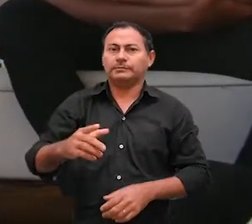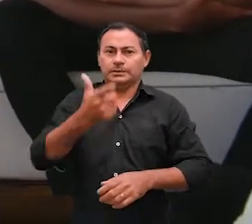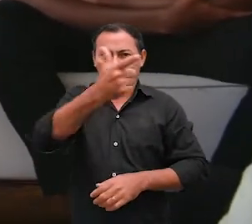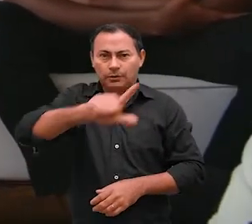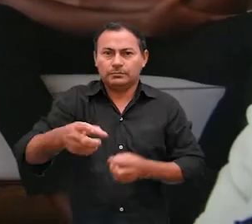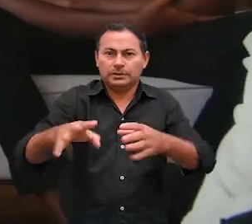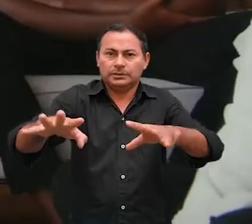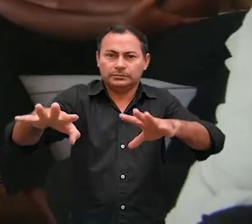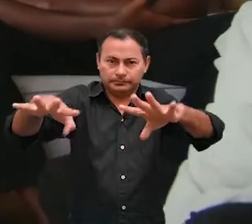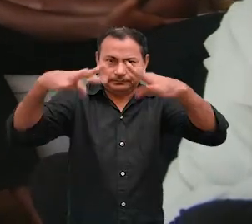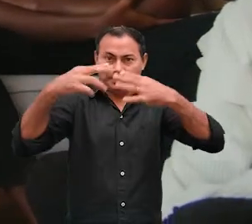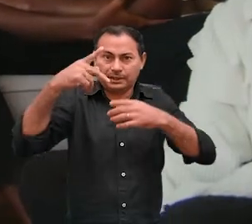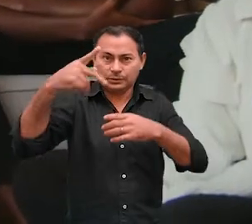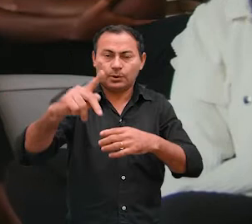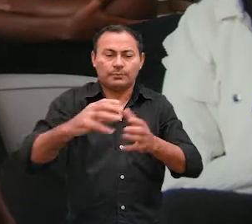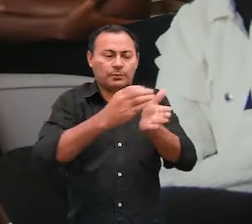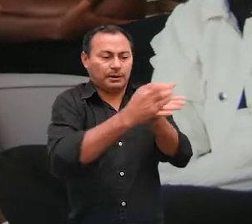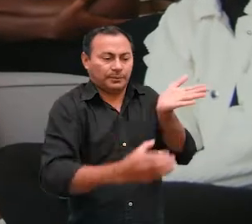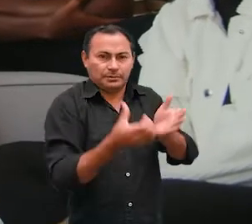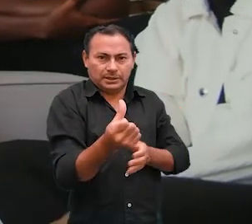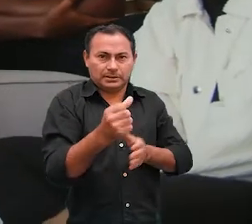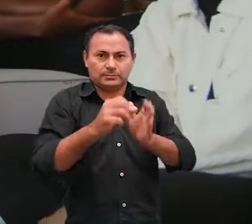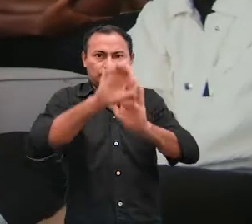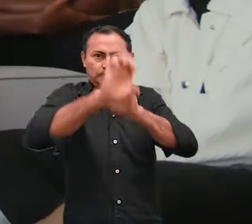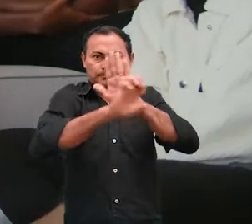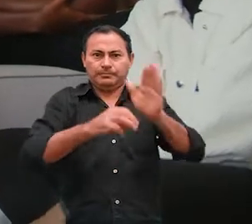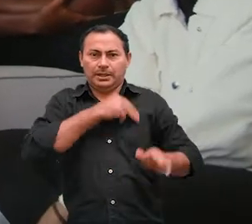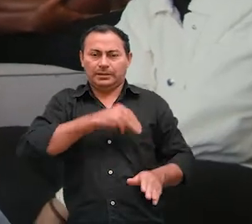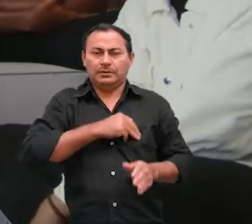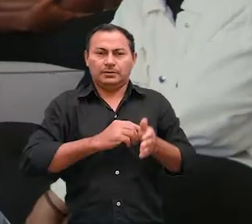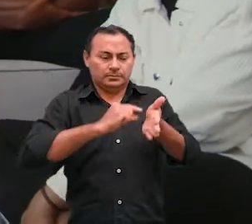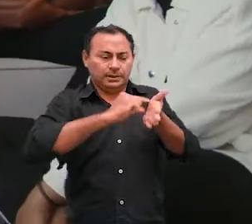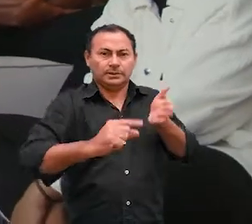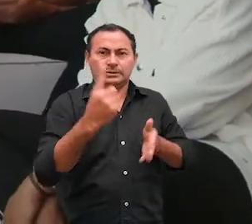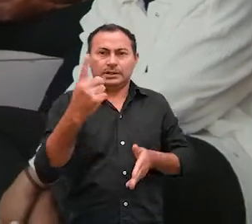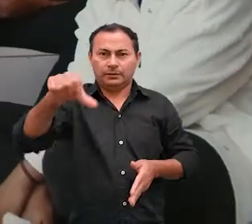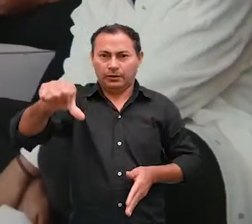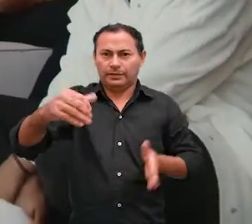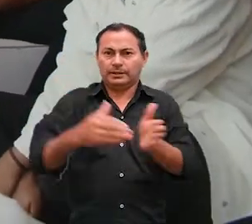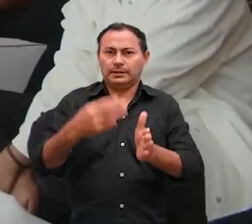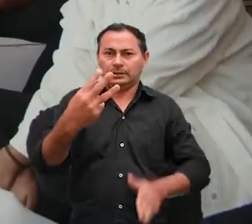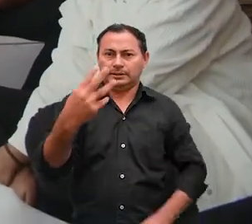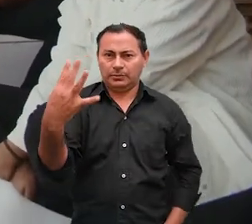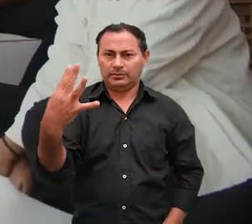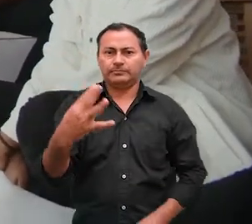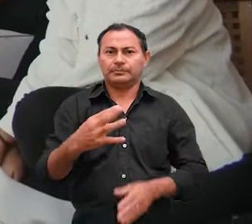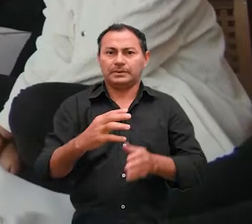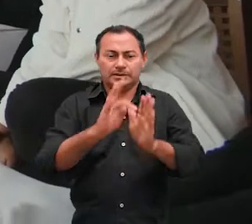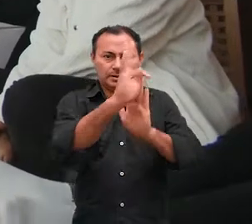Mais Uma Vez quero chamar sua atenção para o capítulo 6 de Mateus Versículo 19 a 34